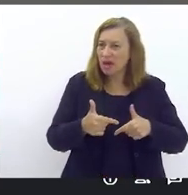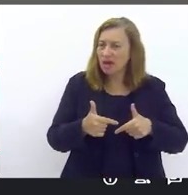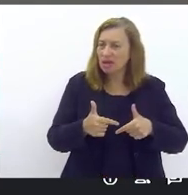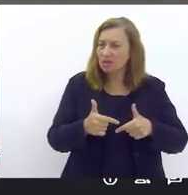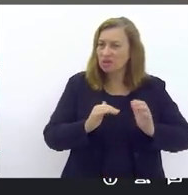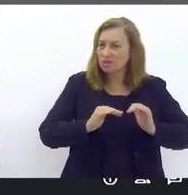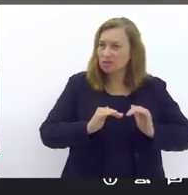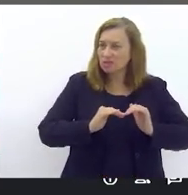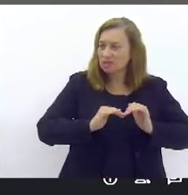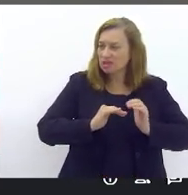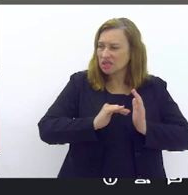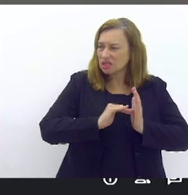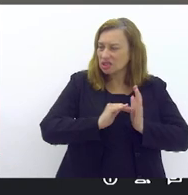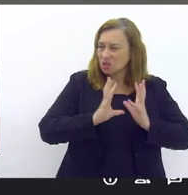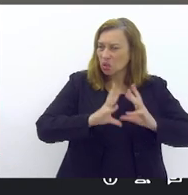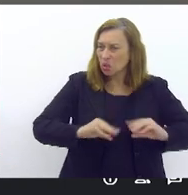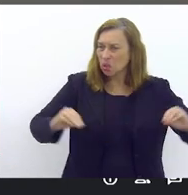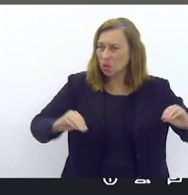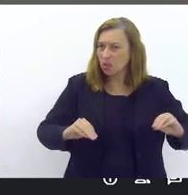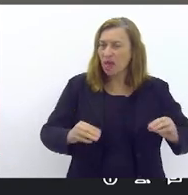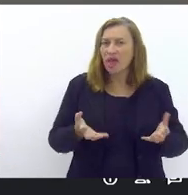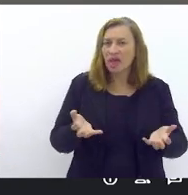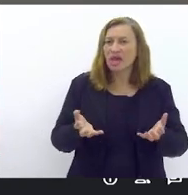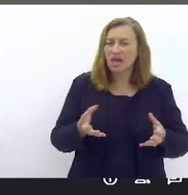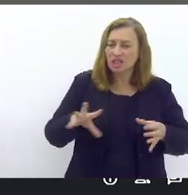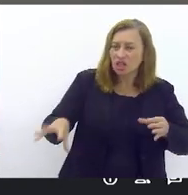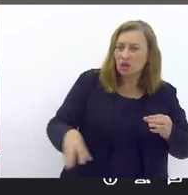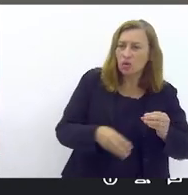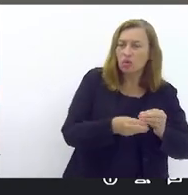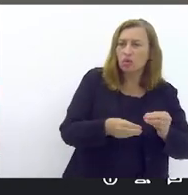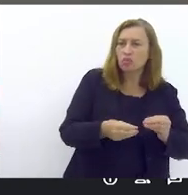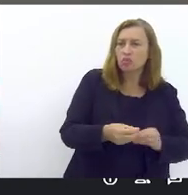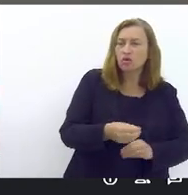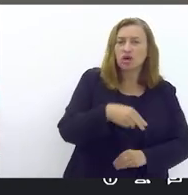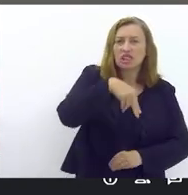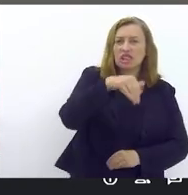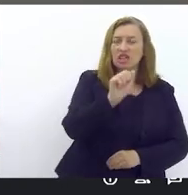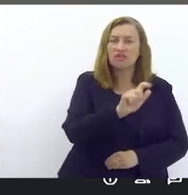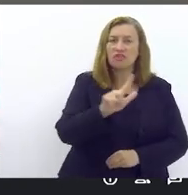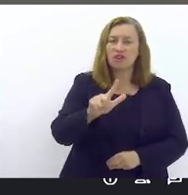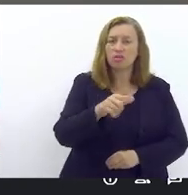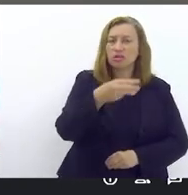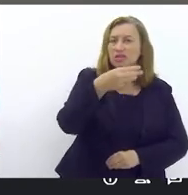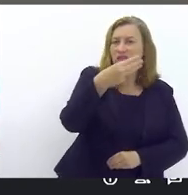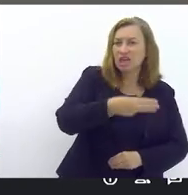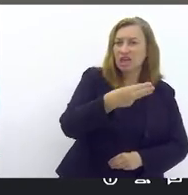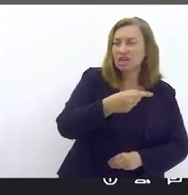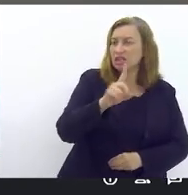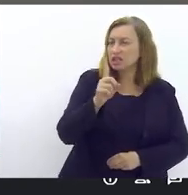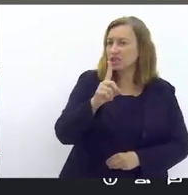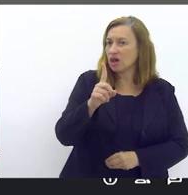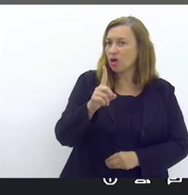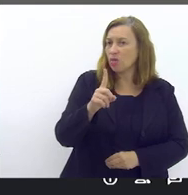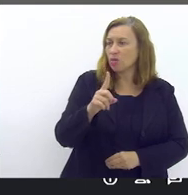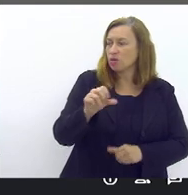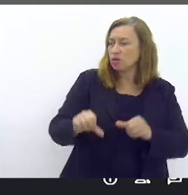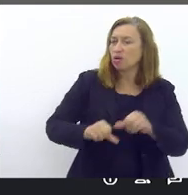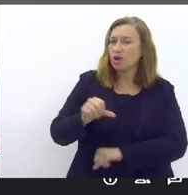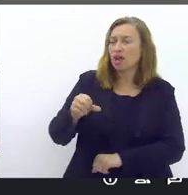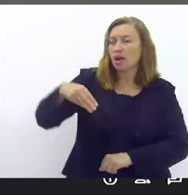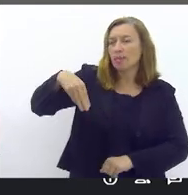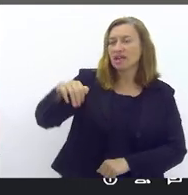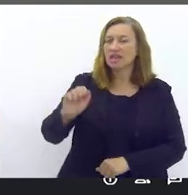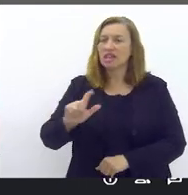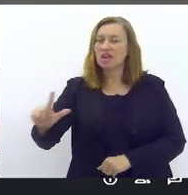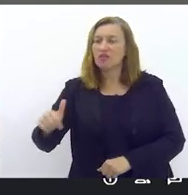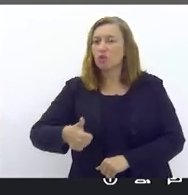aplicar o piso do nível 3 e não nível 1, ou seja, um plano de carreira que historicamente